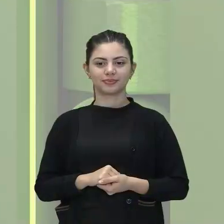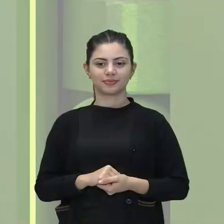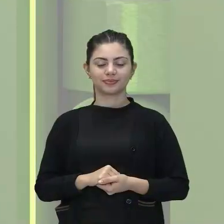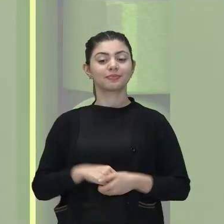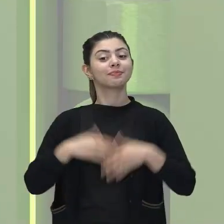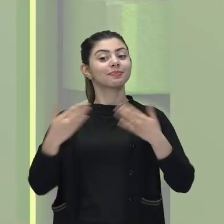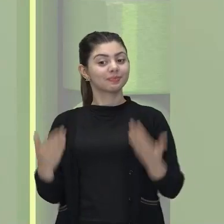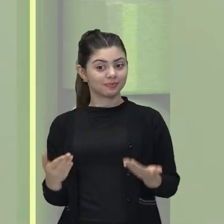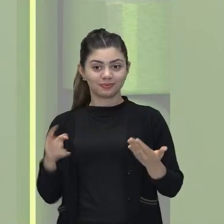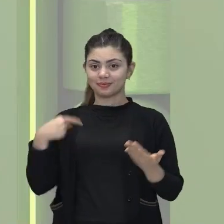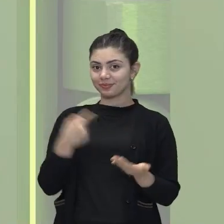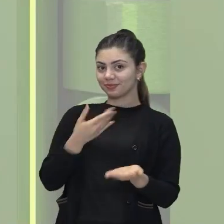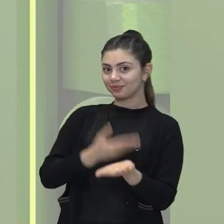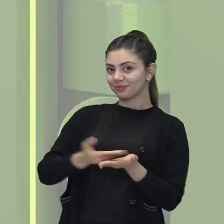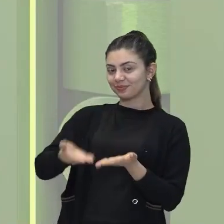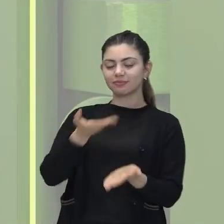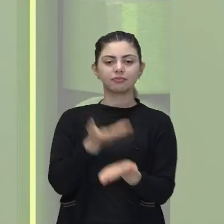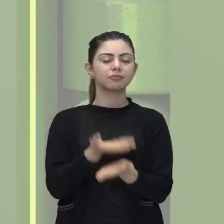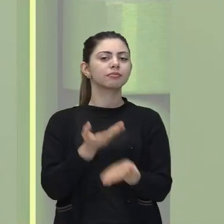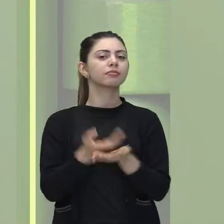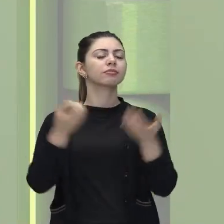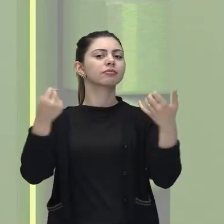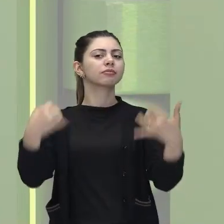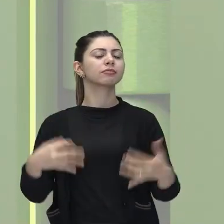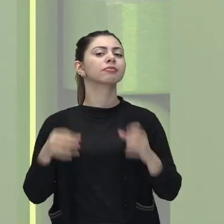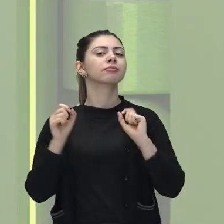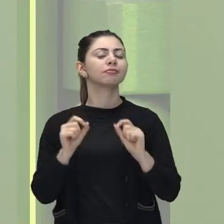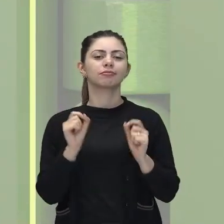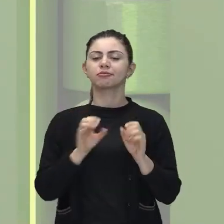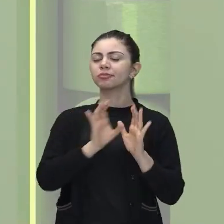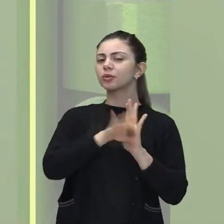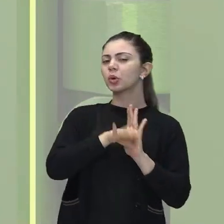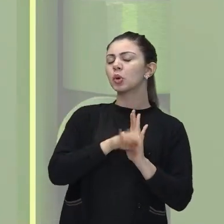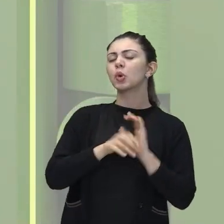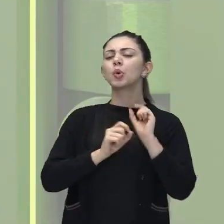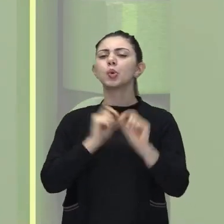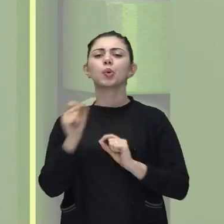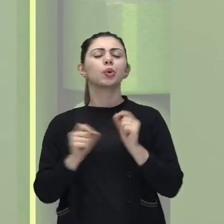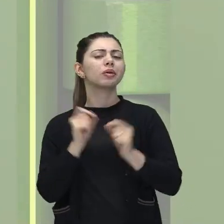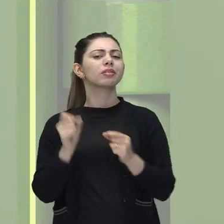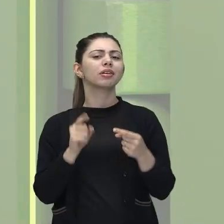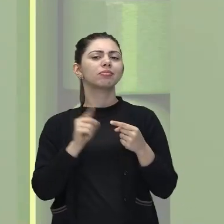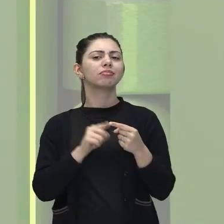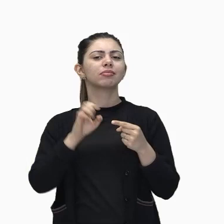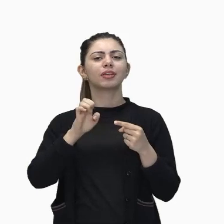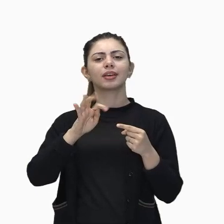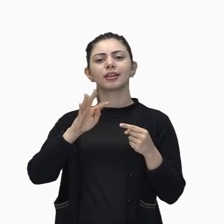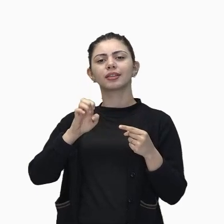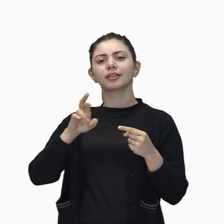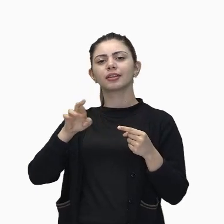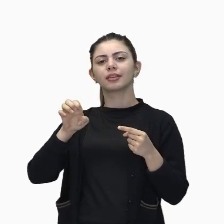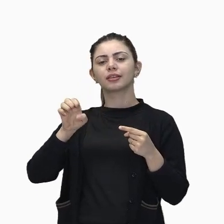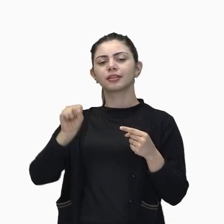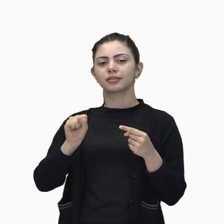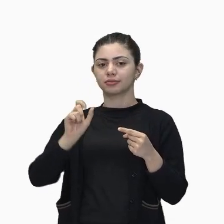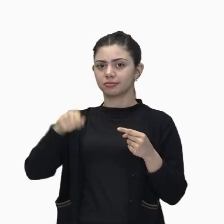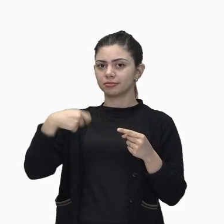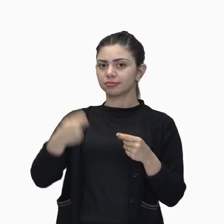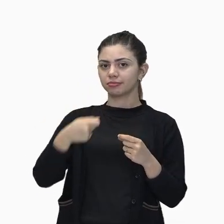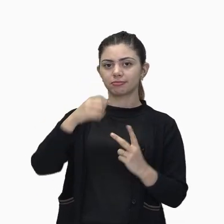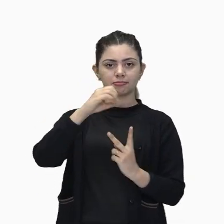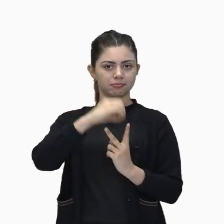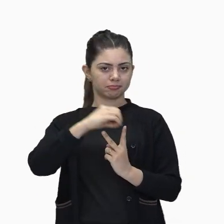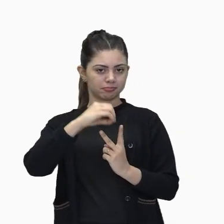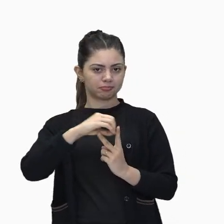Então, vamos iniciar a nossa aula falando o conceito do que são os éteres. Observem aí.